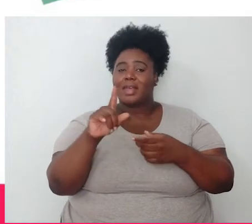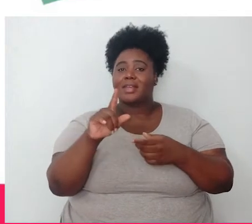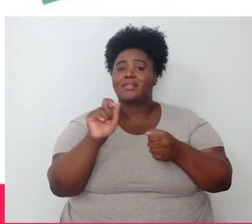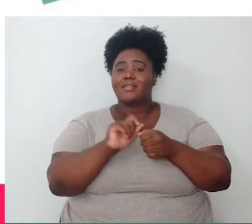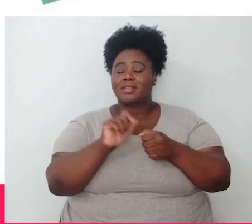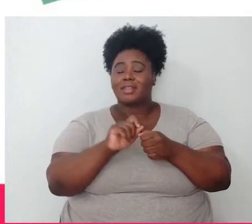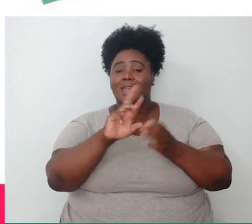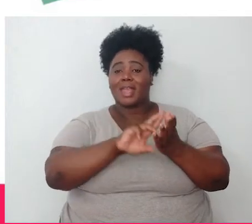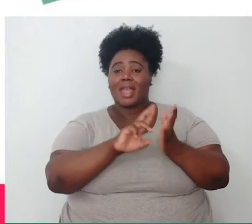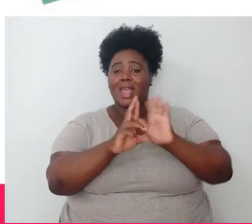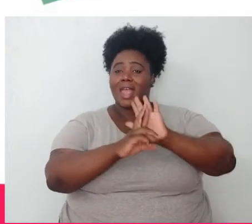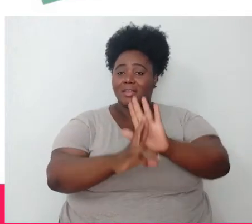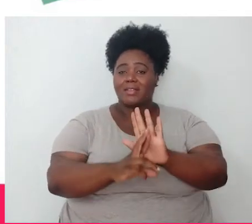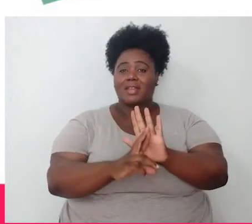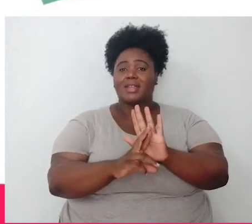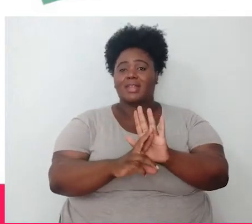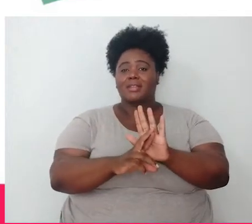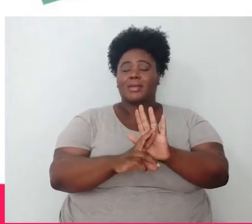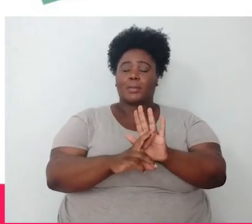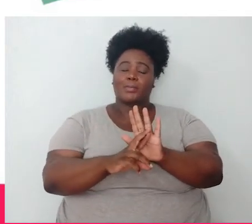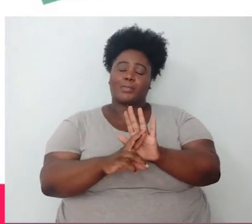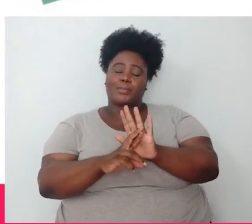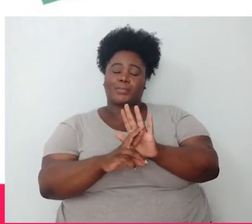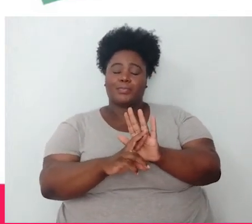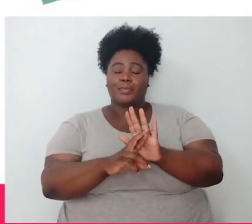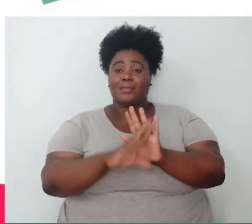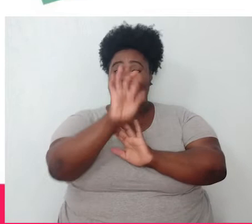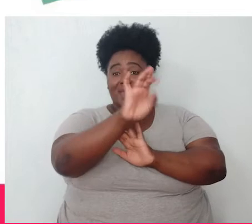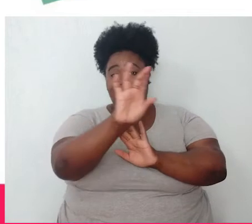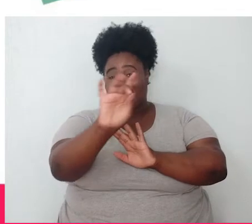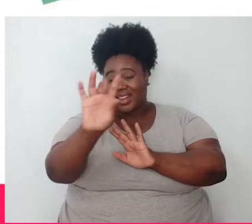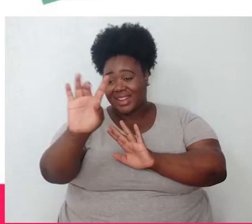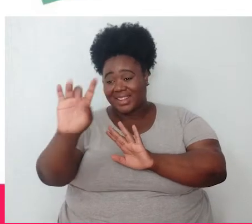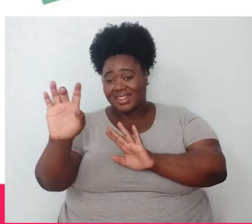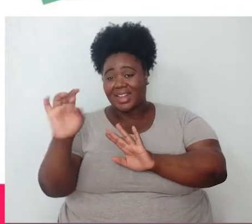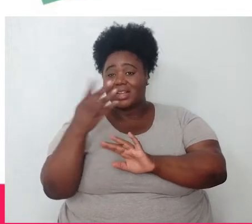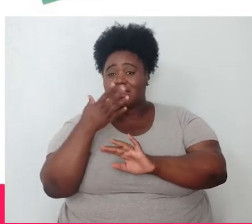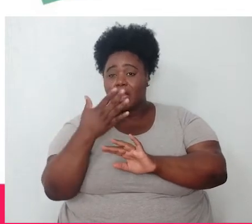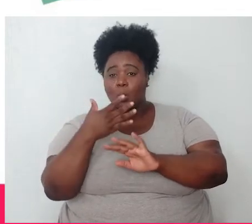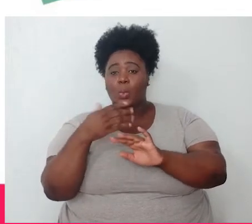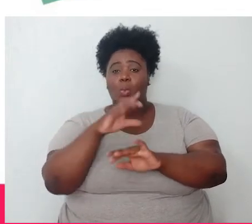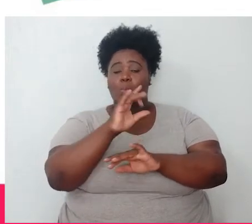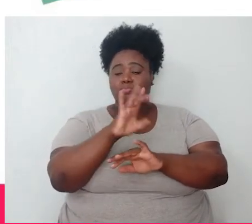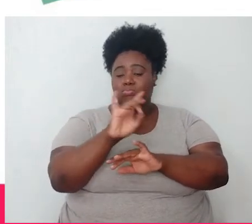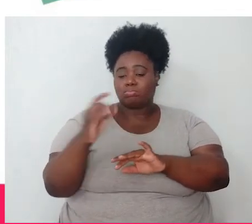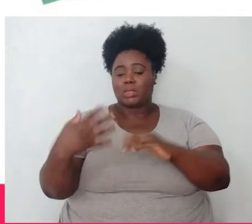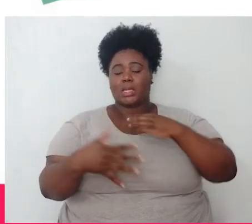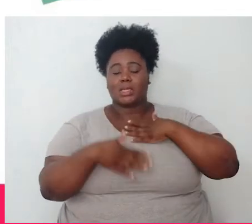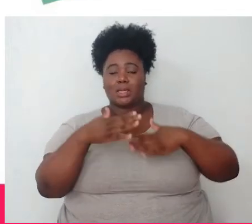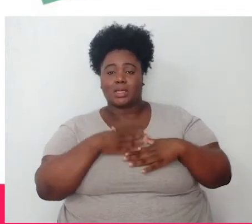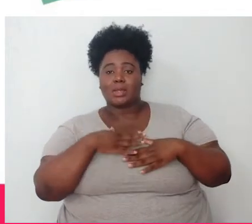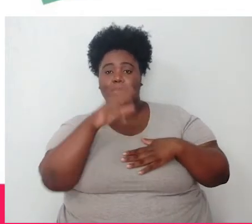trazer referências e cada corpo, cada cor, cada indumentária em